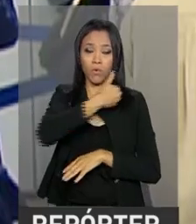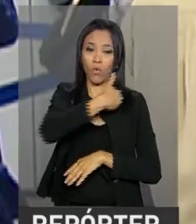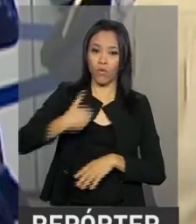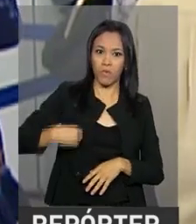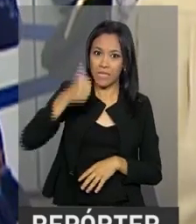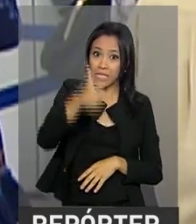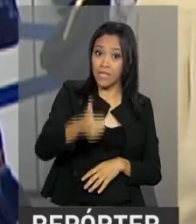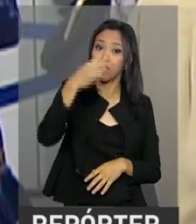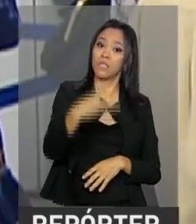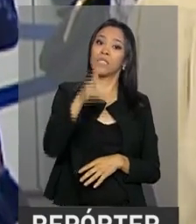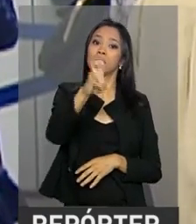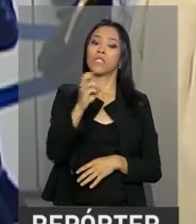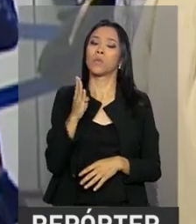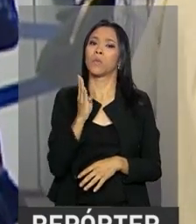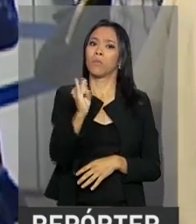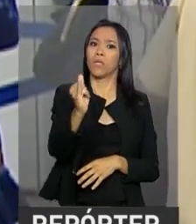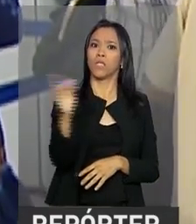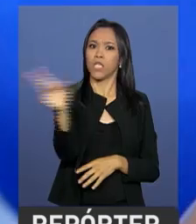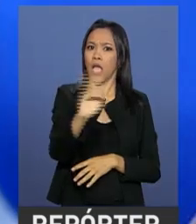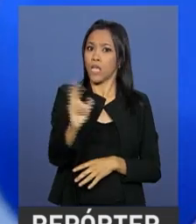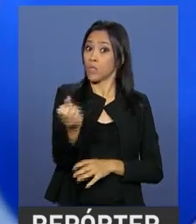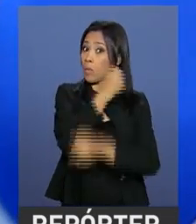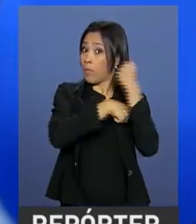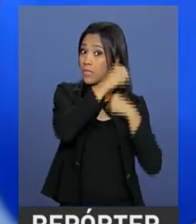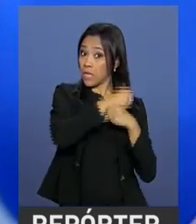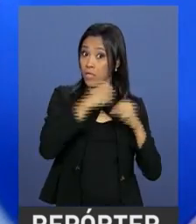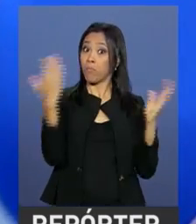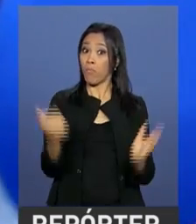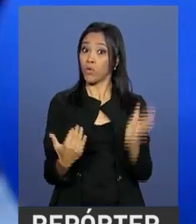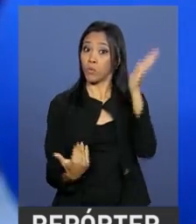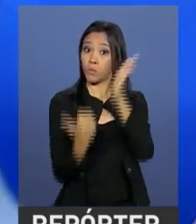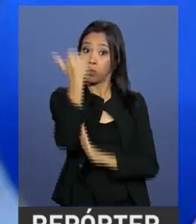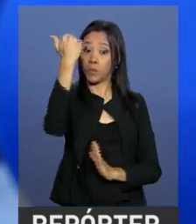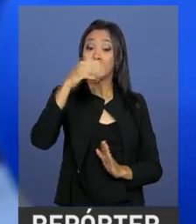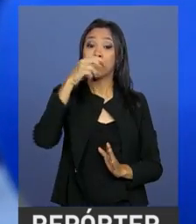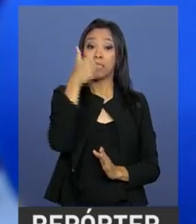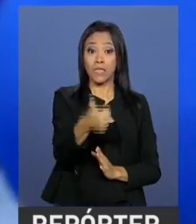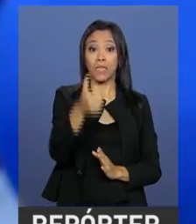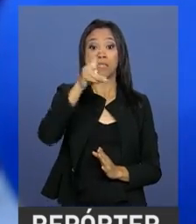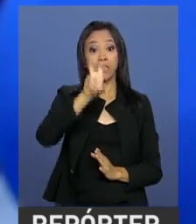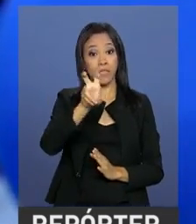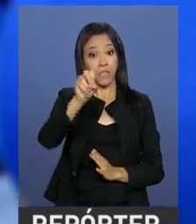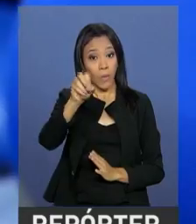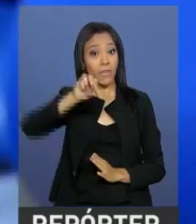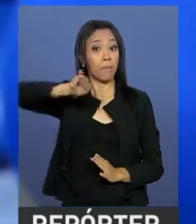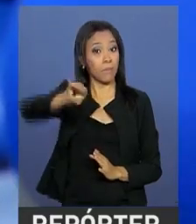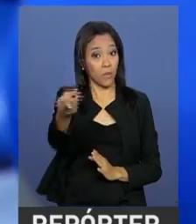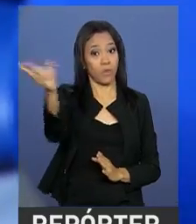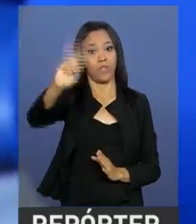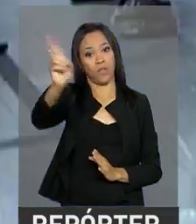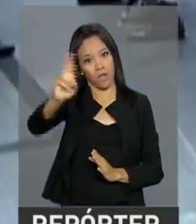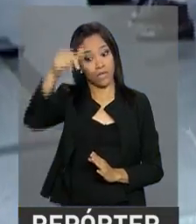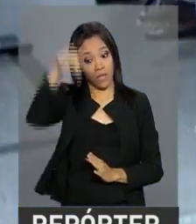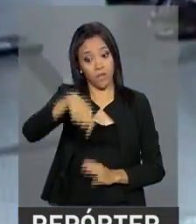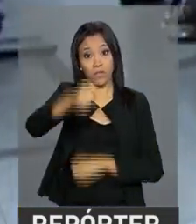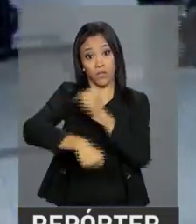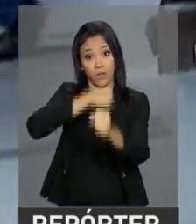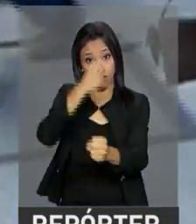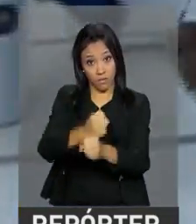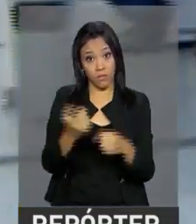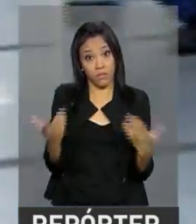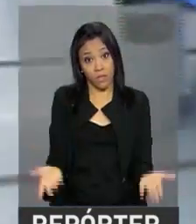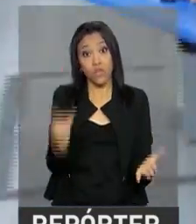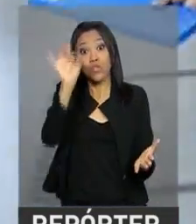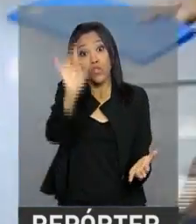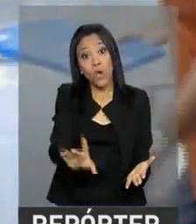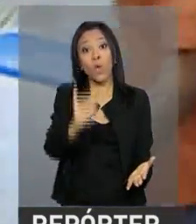135 bilhões deais no ano passado e pode chegar a quase r50 bilhões deais neste ano isso considerando